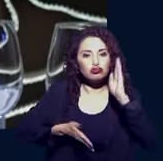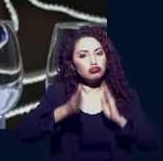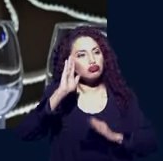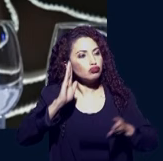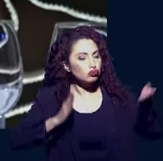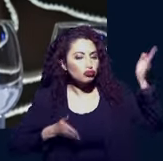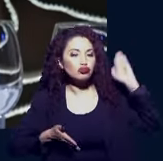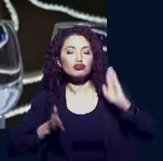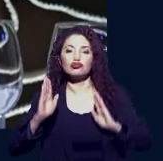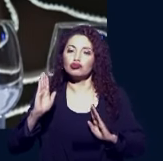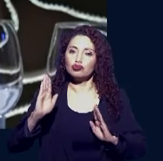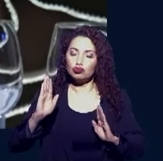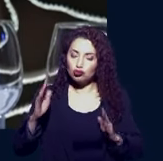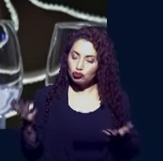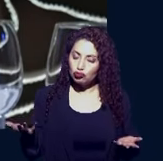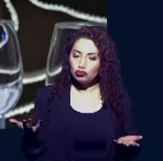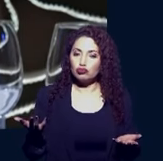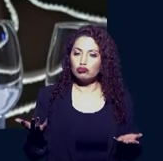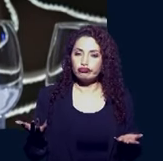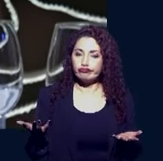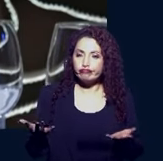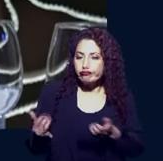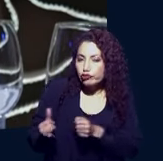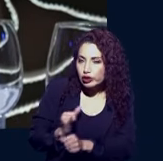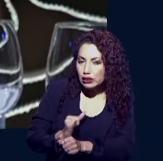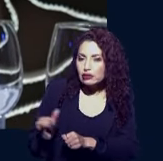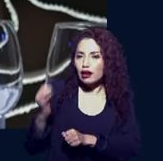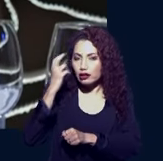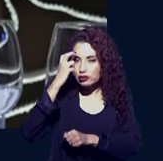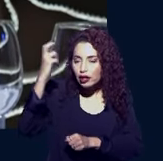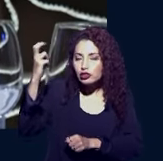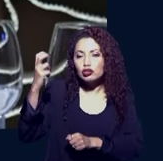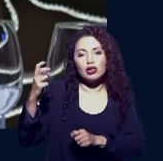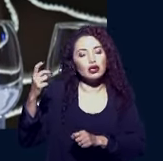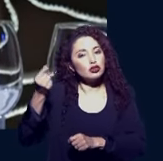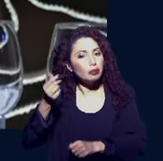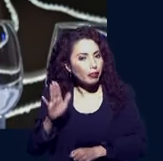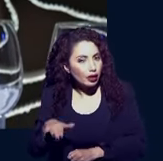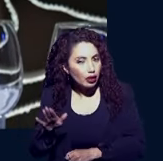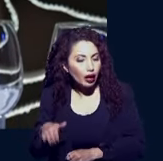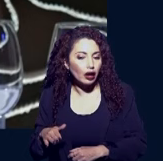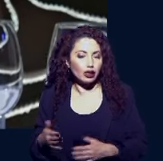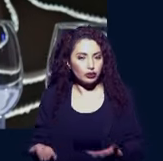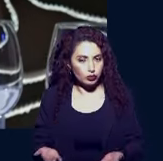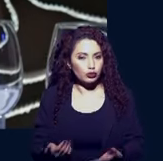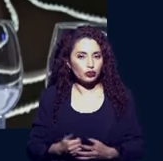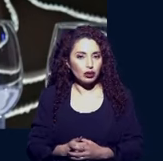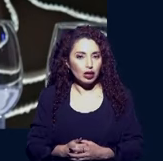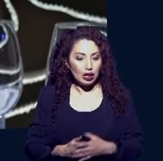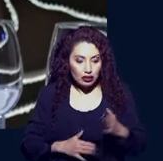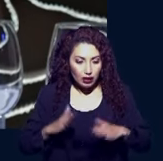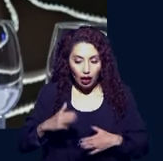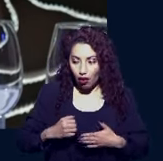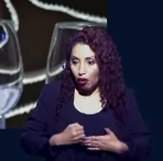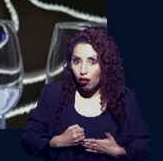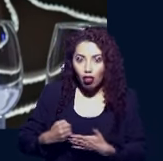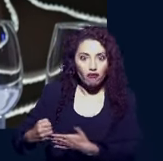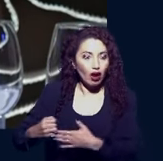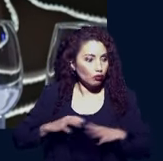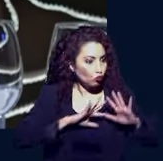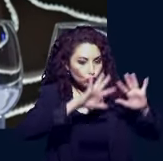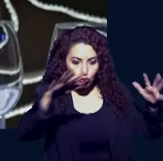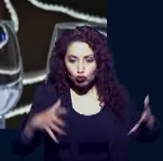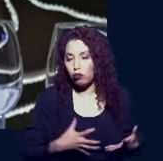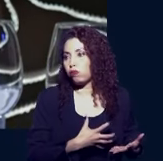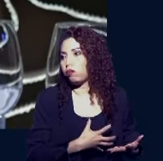eh inteligente e menos caro né não não levar tudo ao mesmo tempo Às vezes a gente tem visto